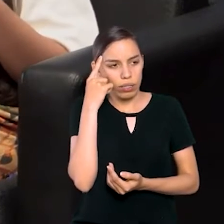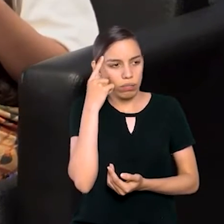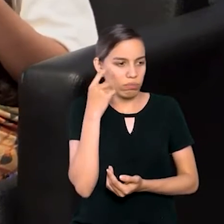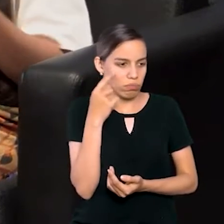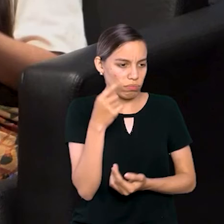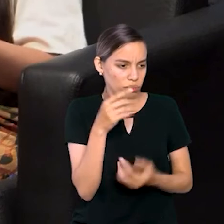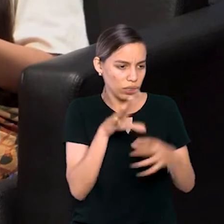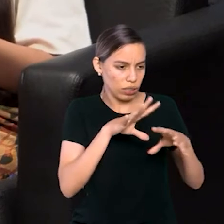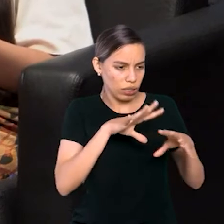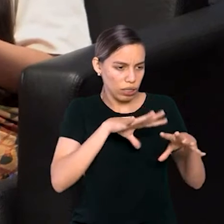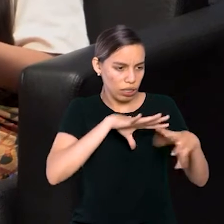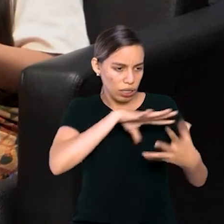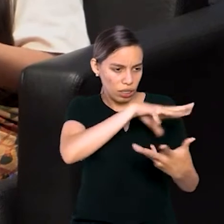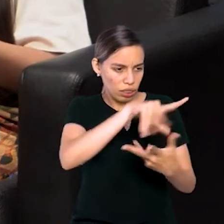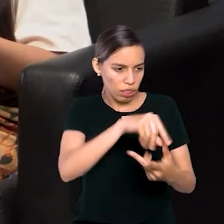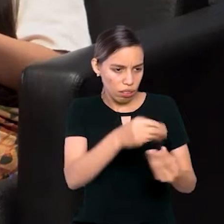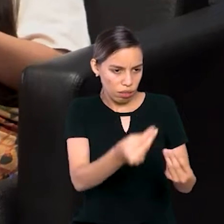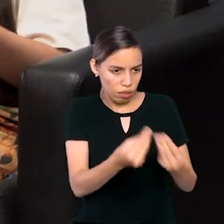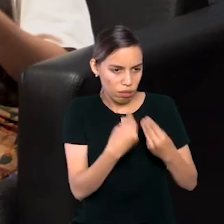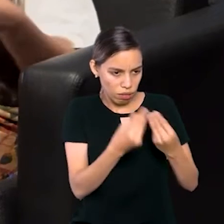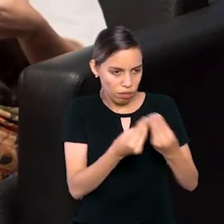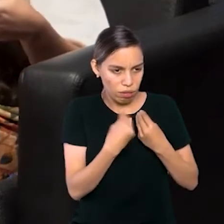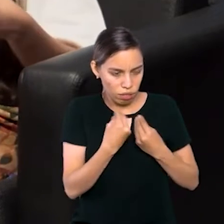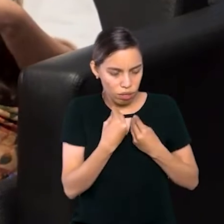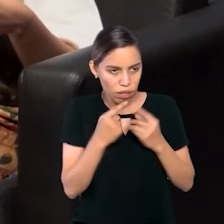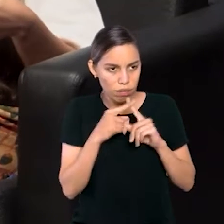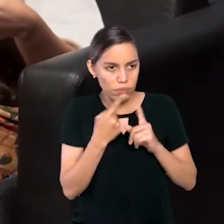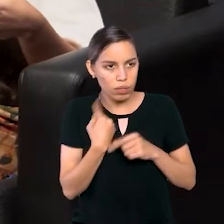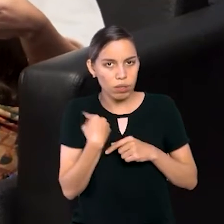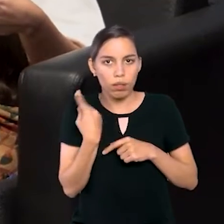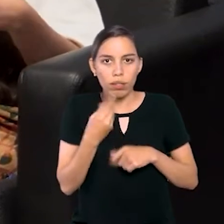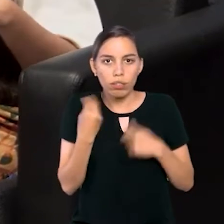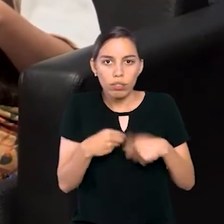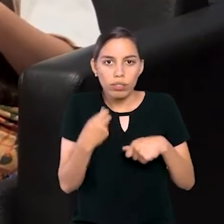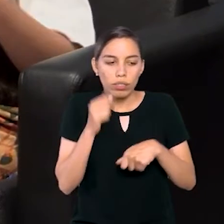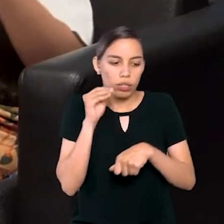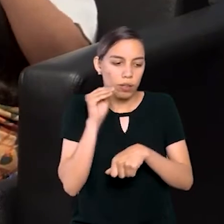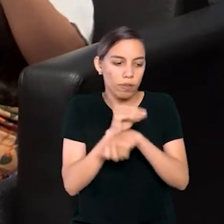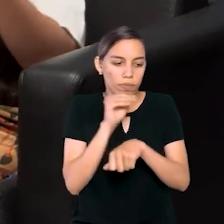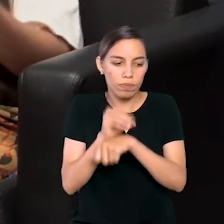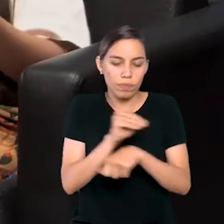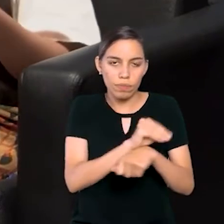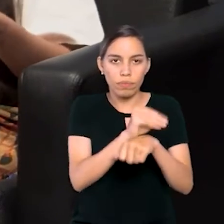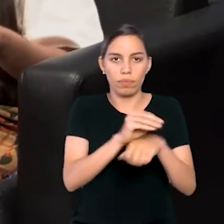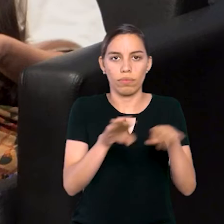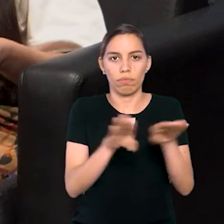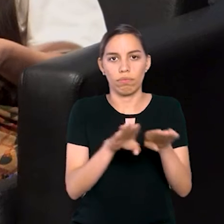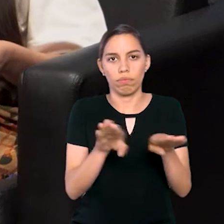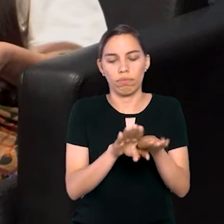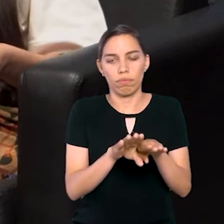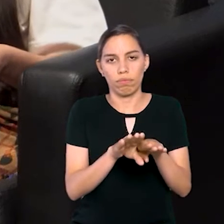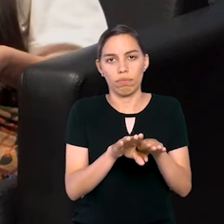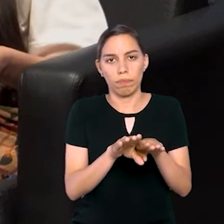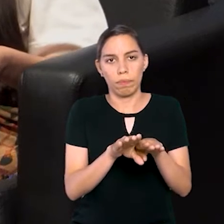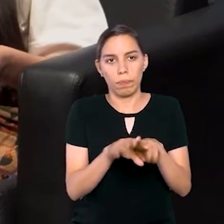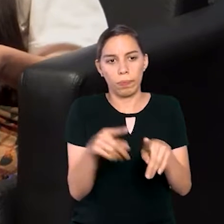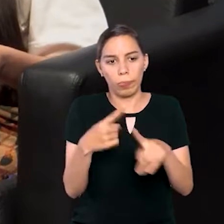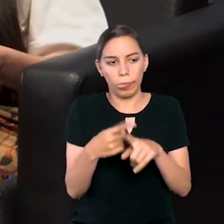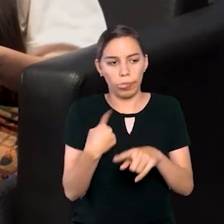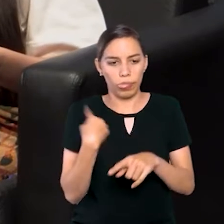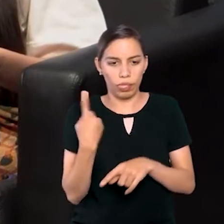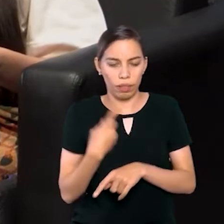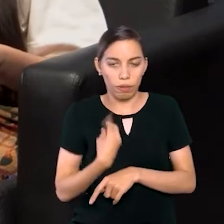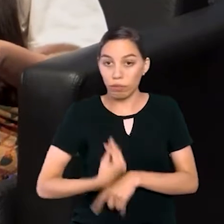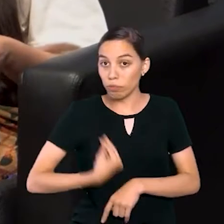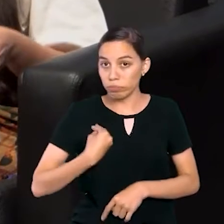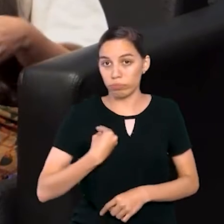também curar essas feridas da terra que os próprios humanos criaram, né? Porque a gente também é parte disso. E aí até lembro